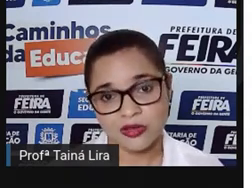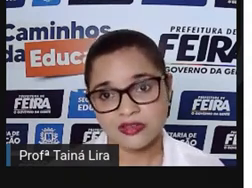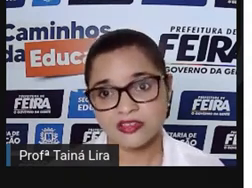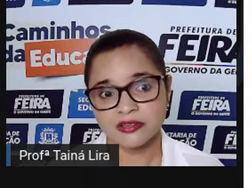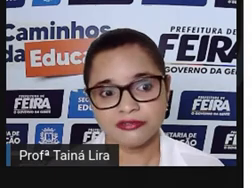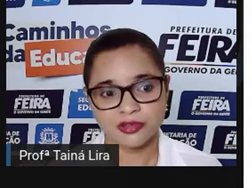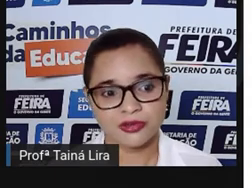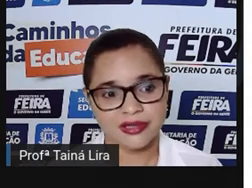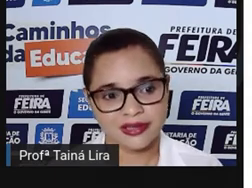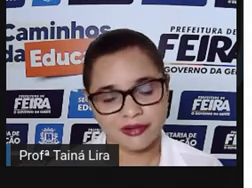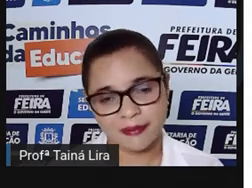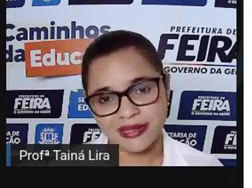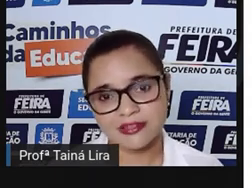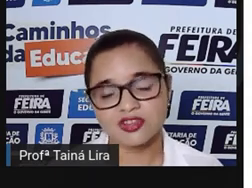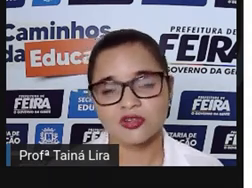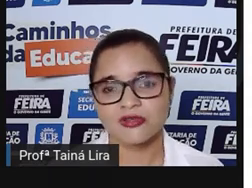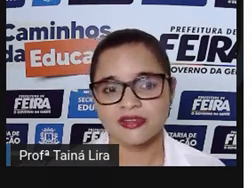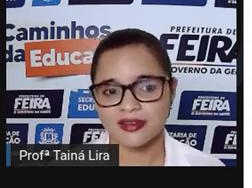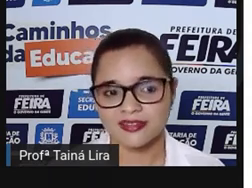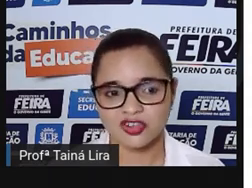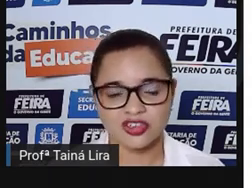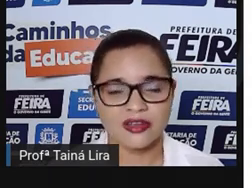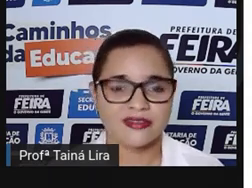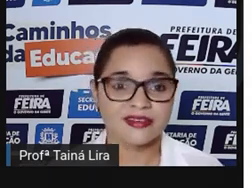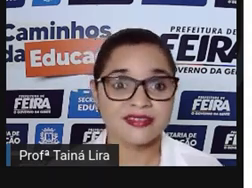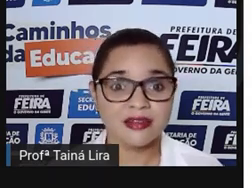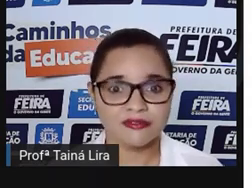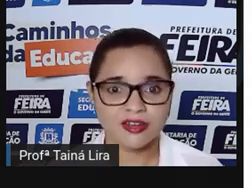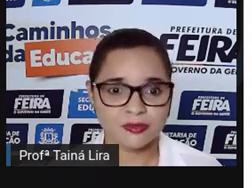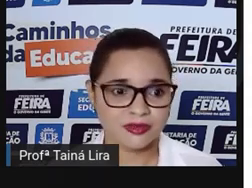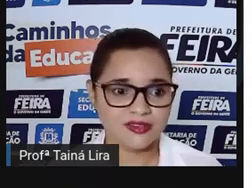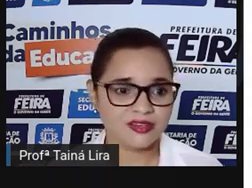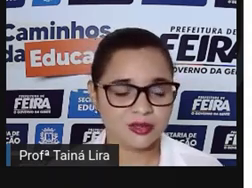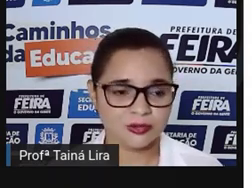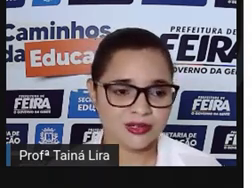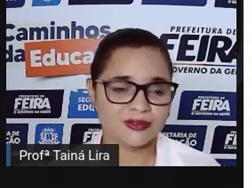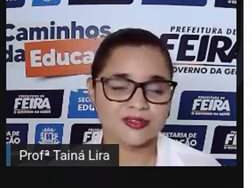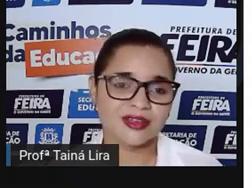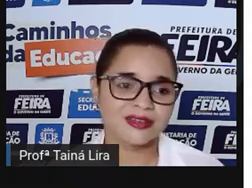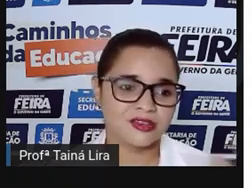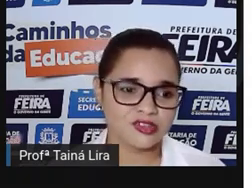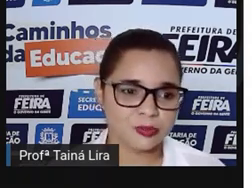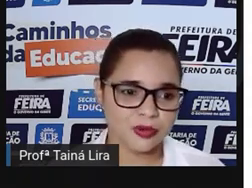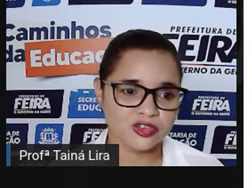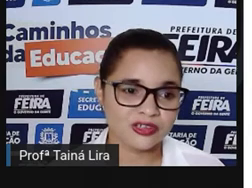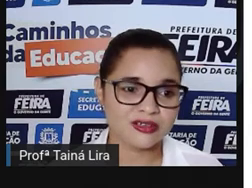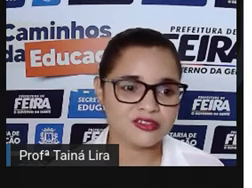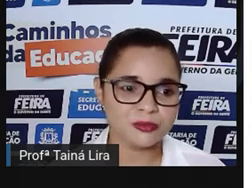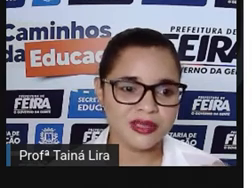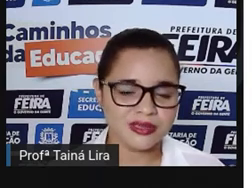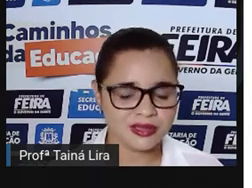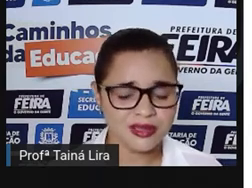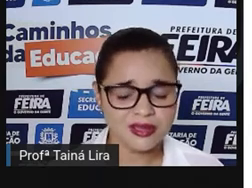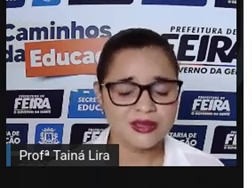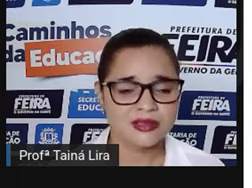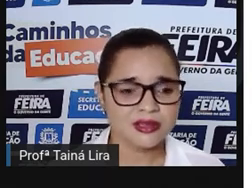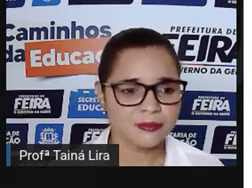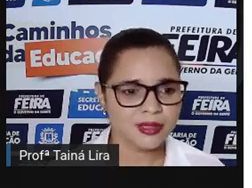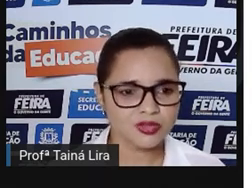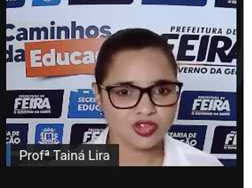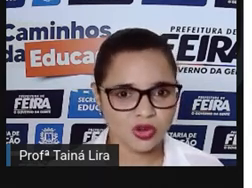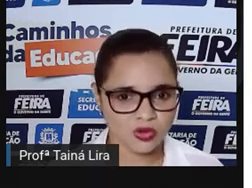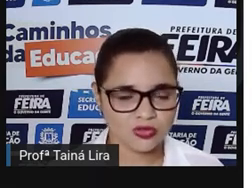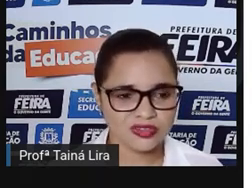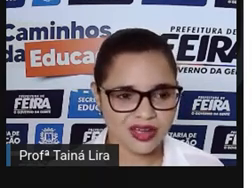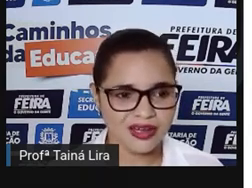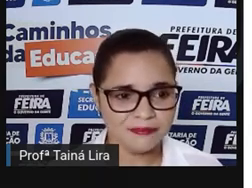televisão. Se não for no canal aberto, a gente consegue assistir aí nas TVs por assinatura, que tem os canais de esporte que transmitem também